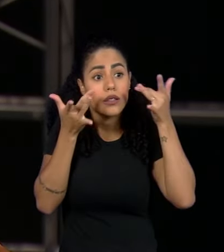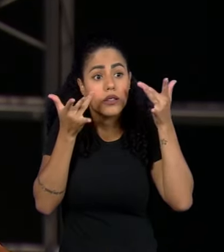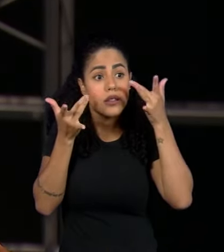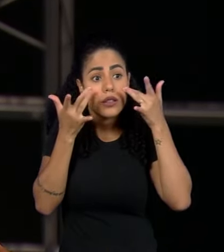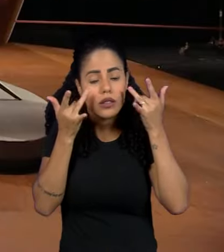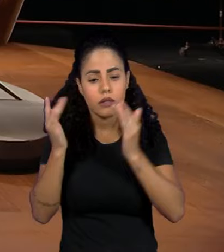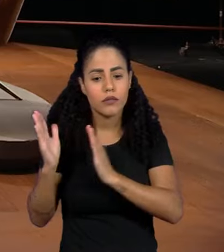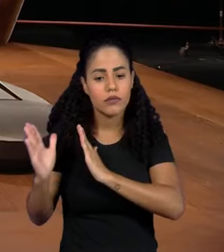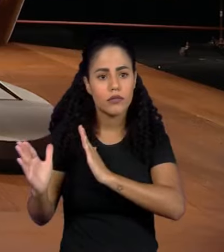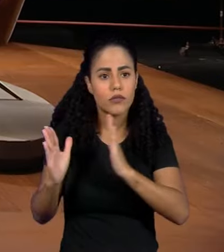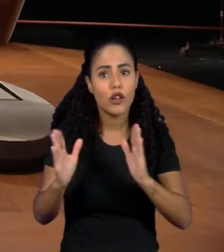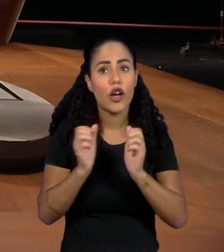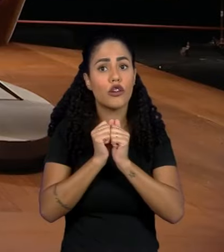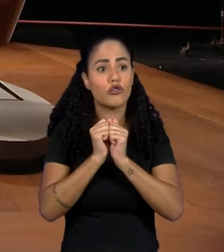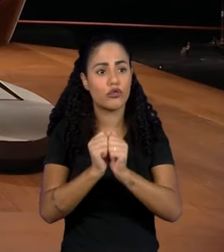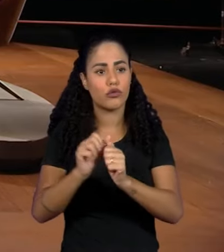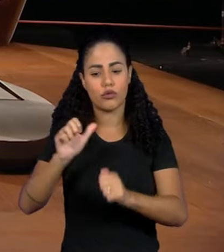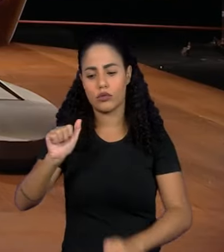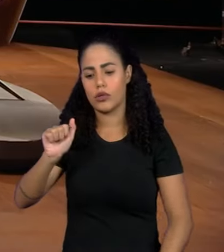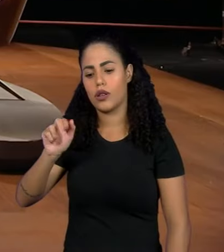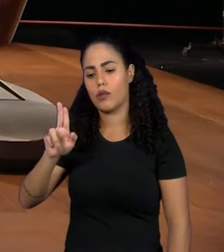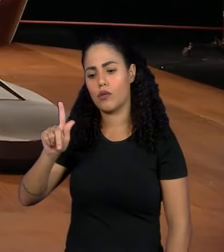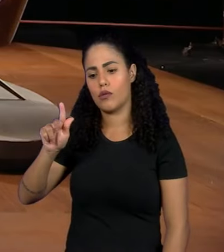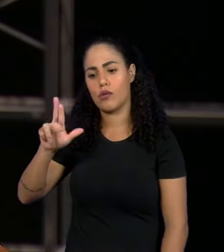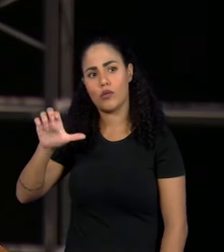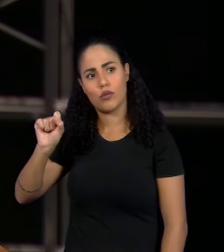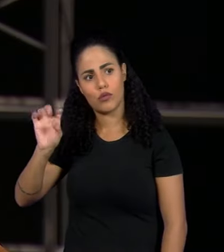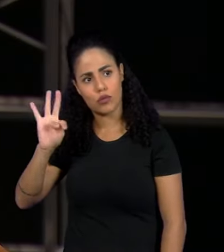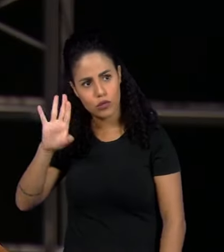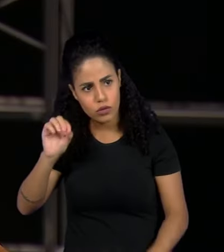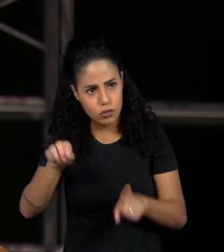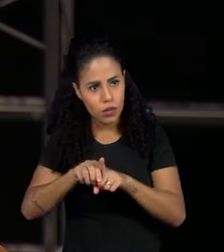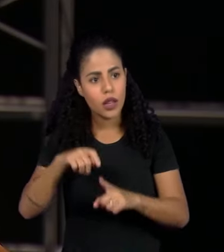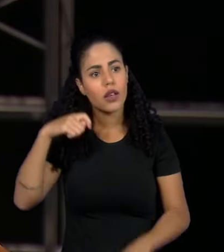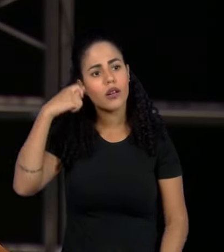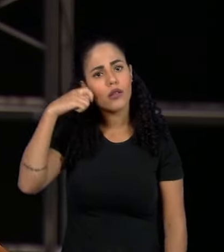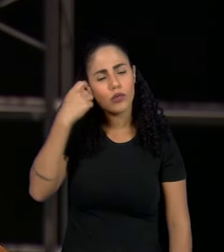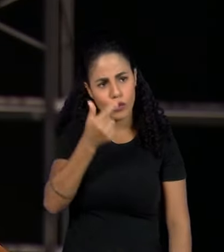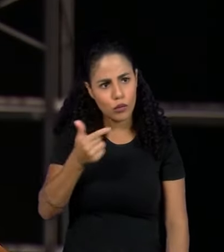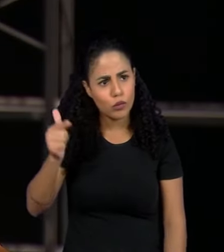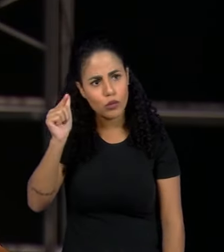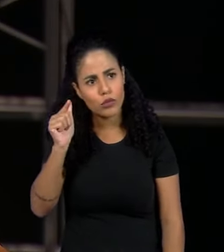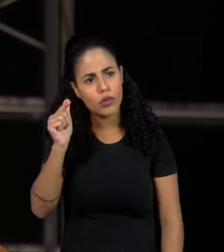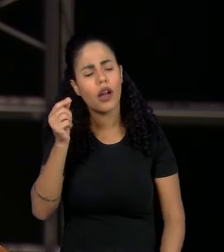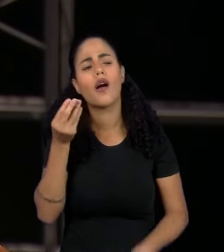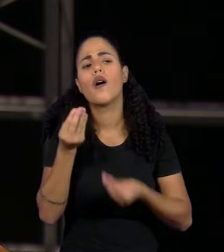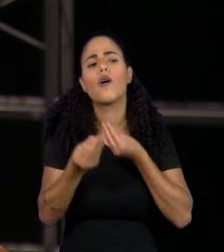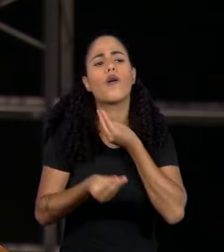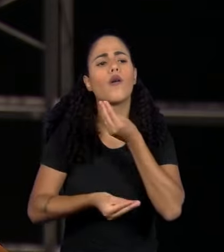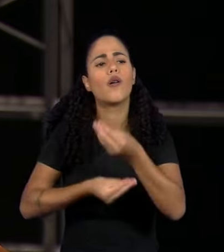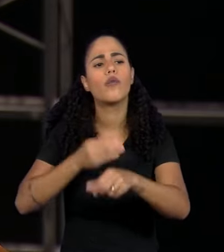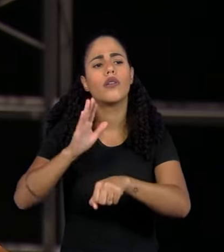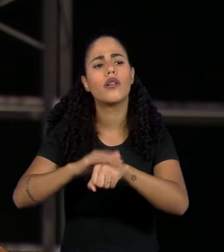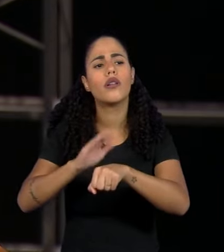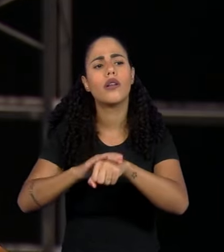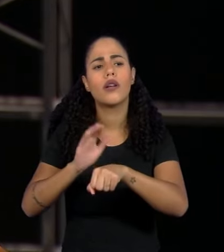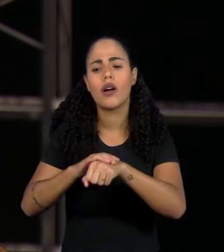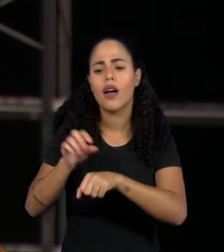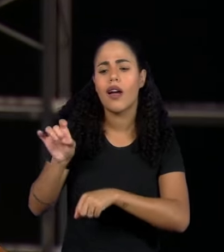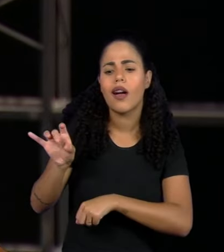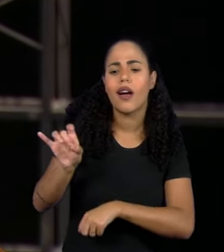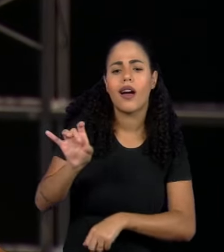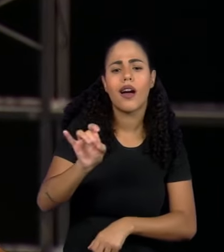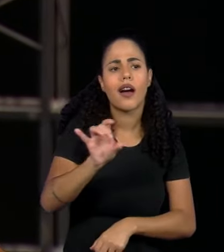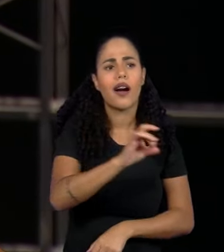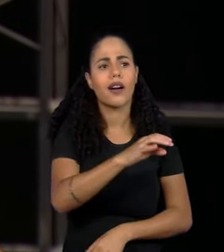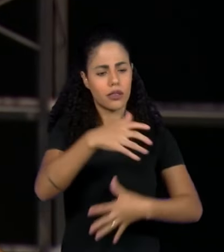direção com Augusto Boal Foi. e tinha Eugênio Kuznet como ator. Exatamente. Em que medida esses dois mestres influenciaram na